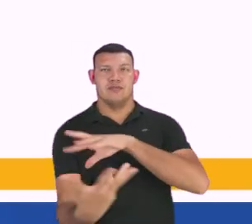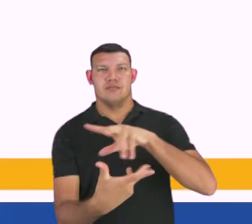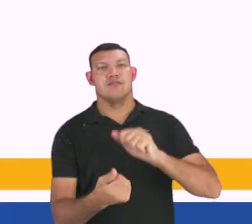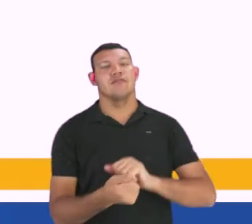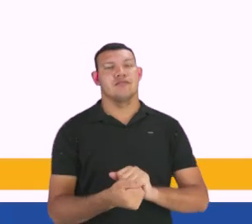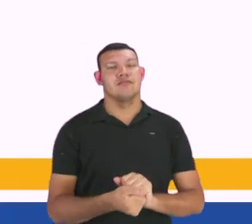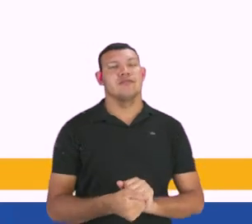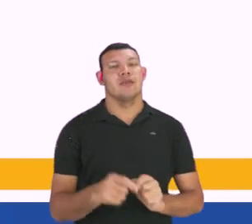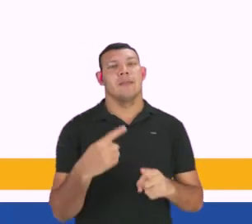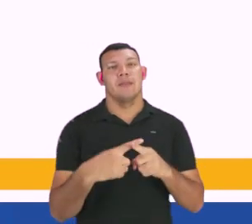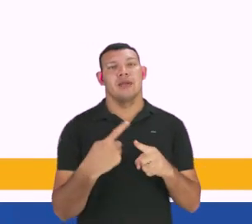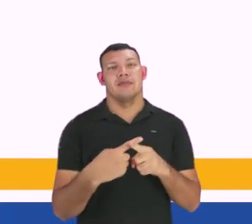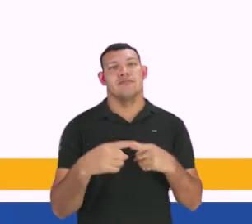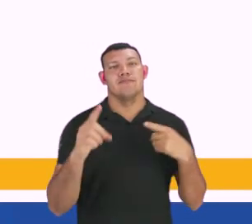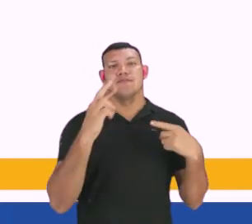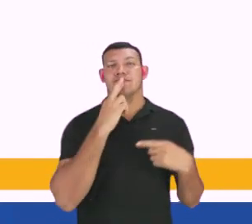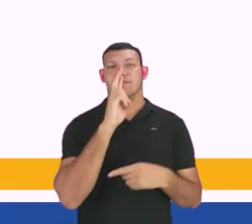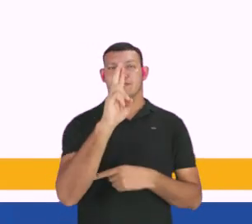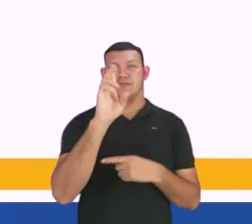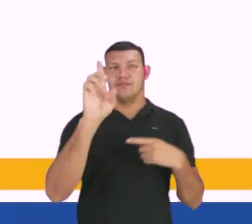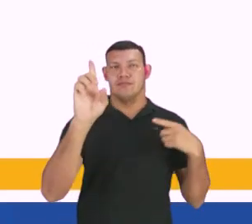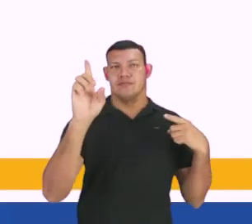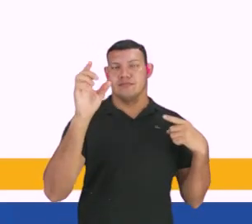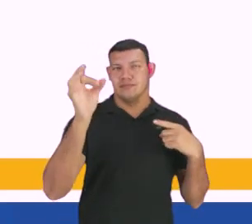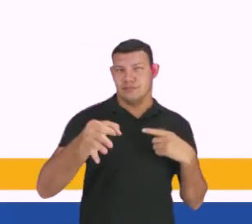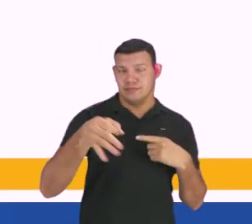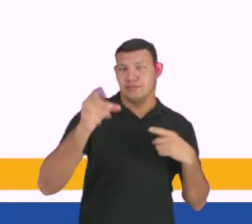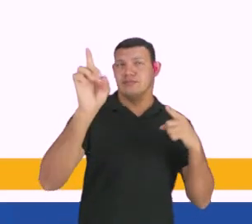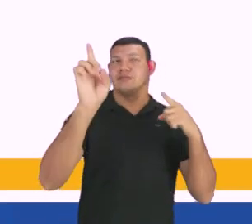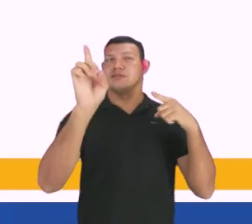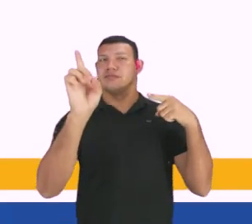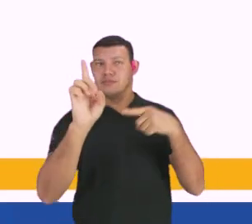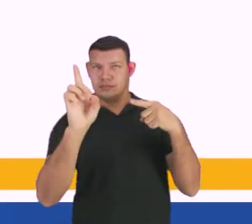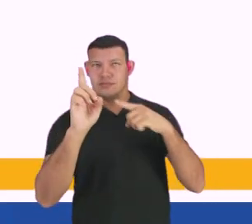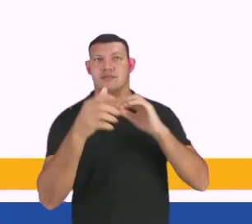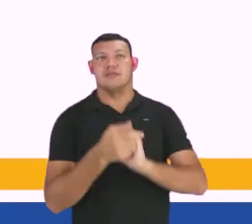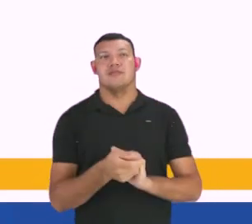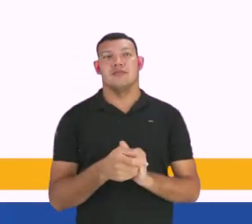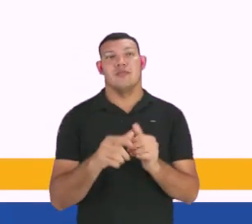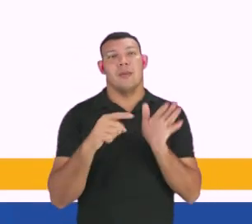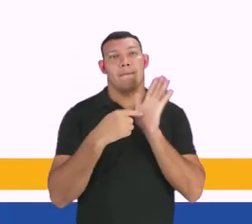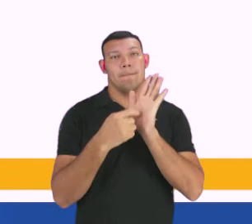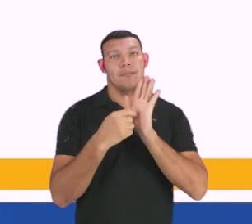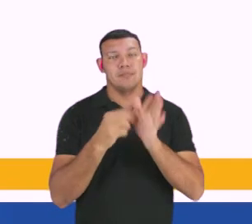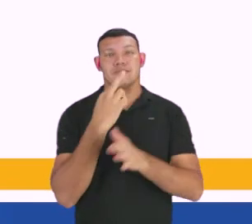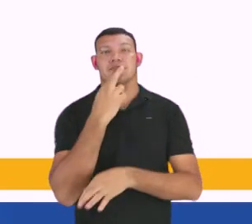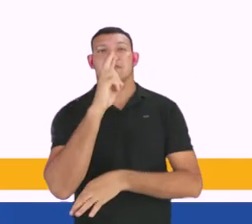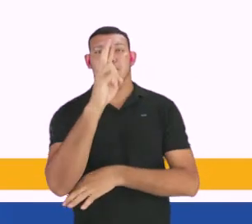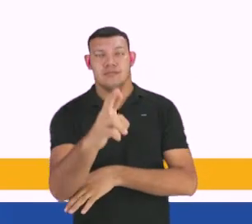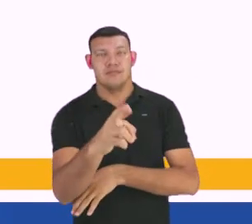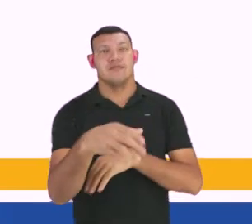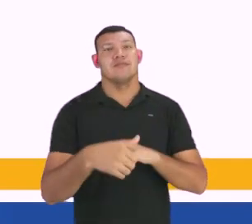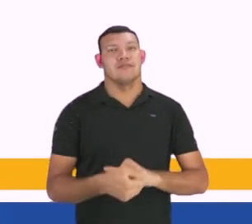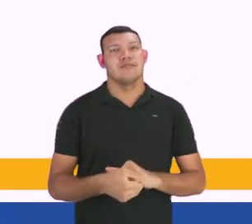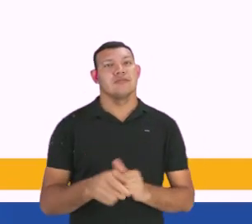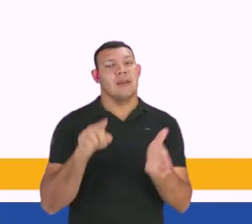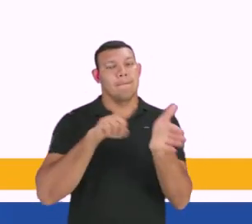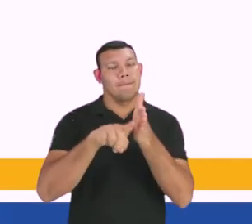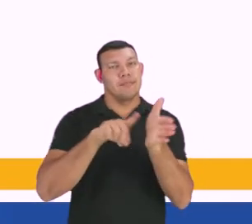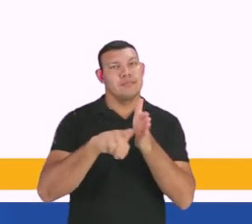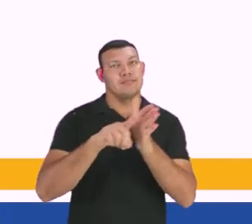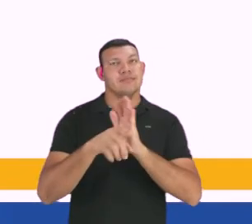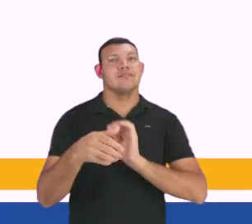resultados verificados em equipamentos adequados. Ou seja, ele coloca qual é a solução para que possamos ter a resposta dessas